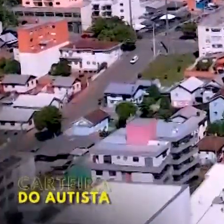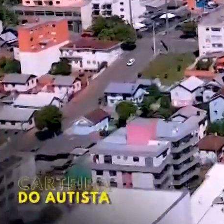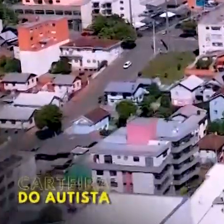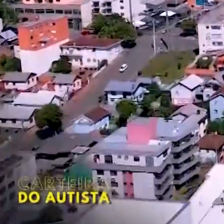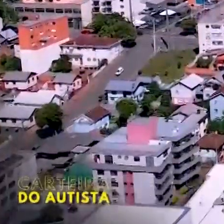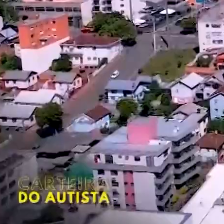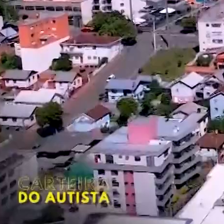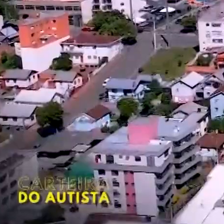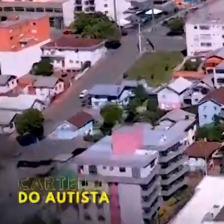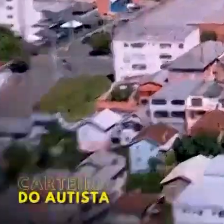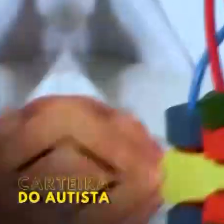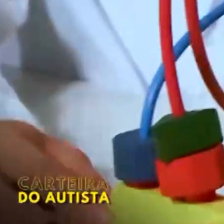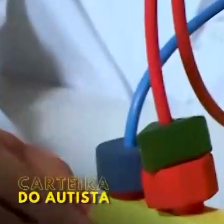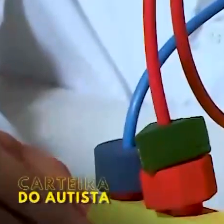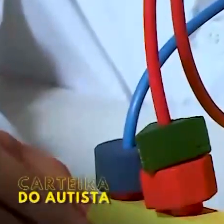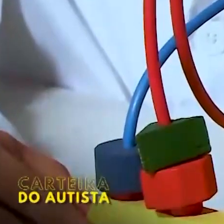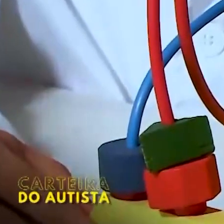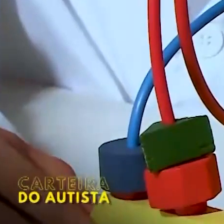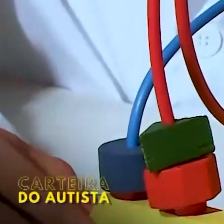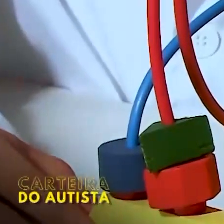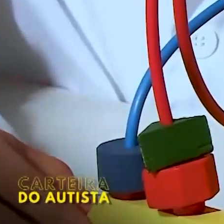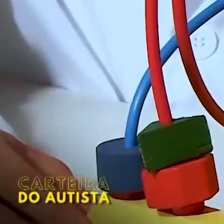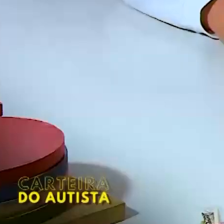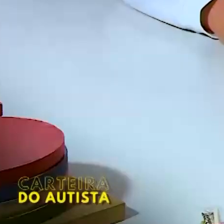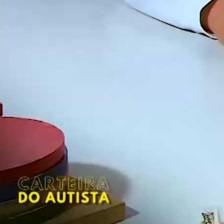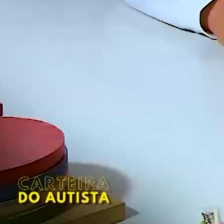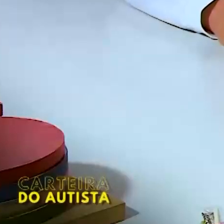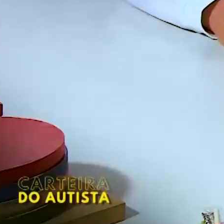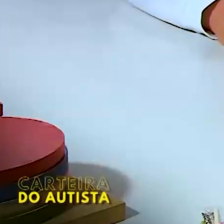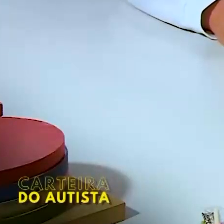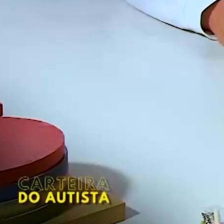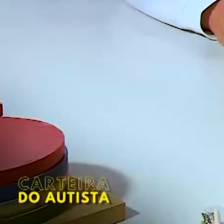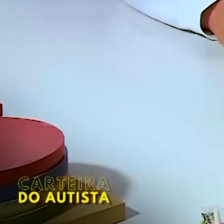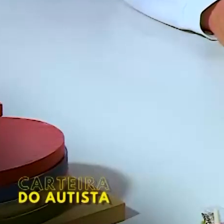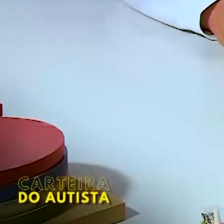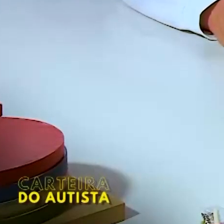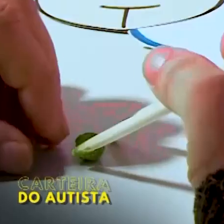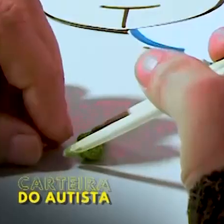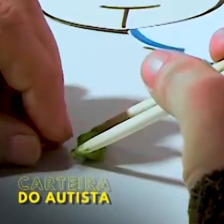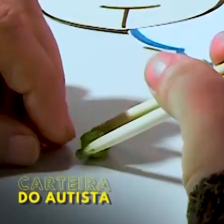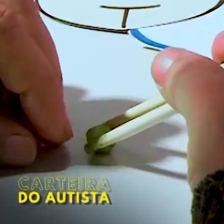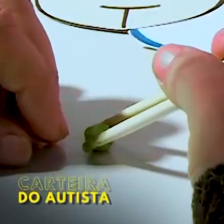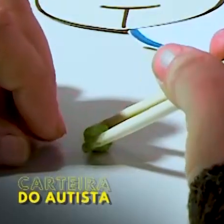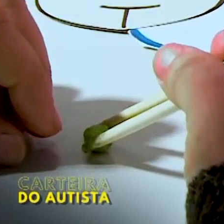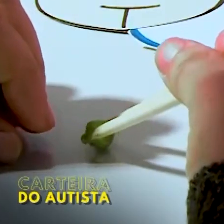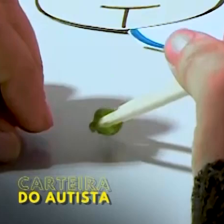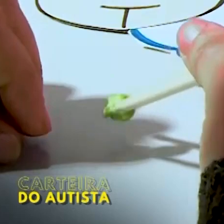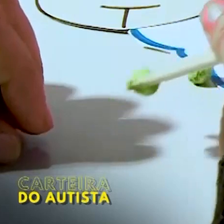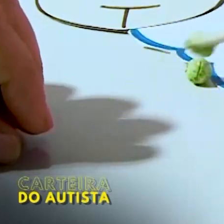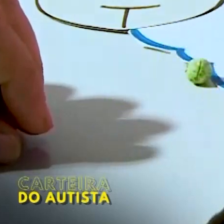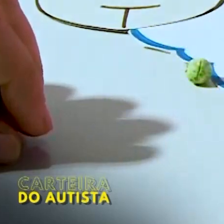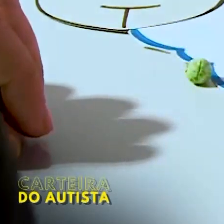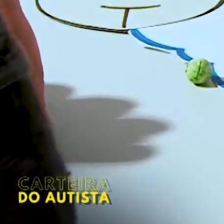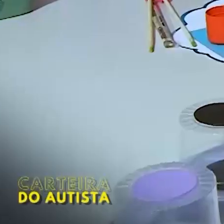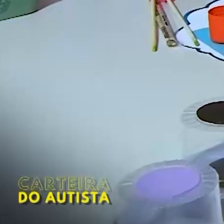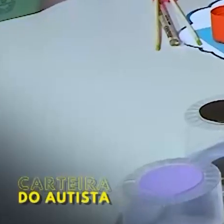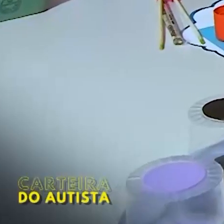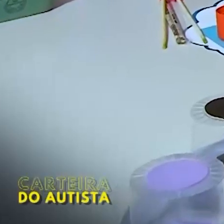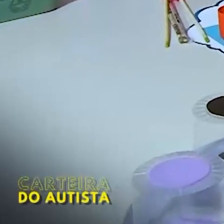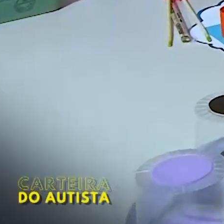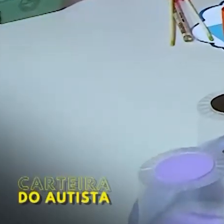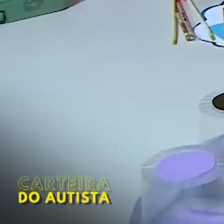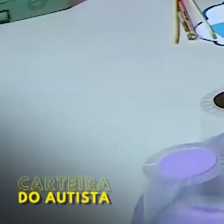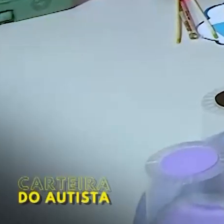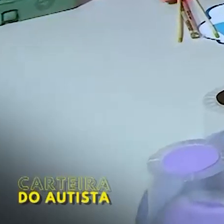sua cidade? Para fazer políticas públicas é preciso informação. Por isso, a Carteira de Identificação